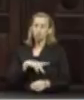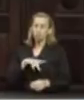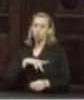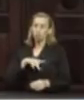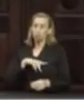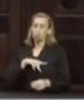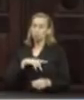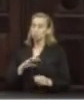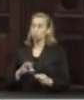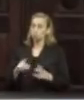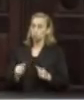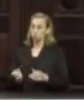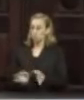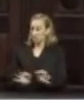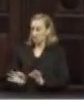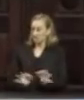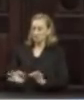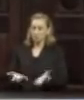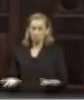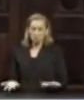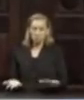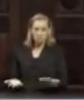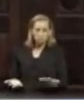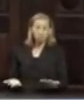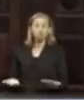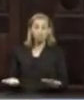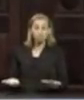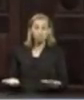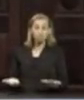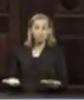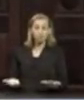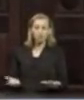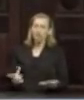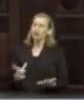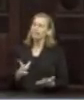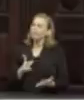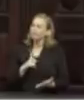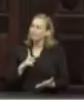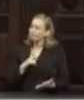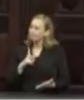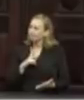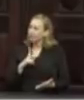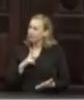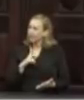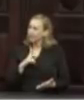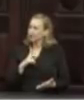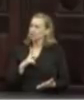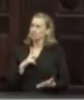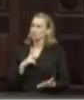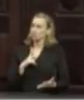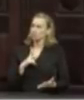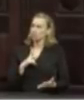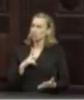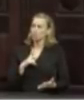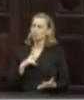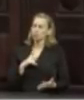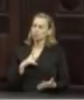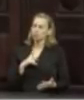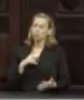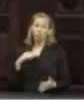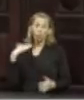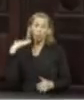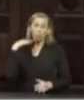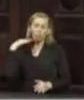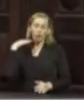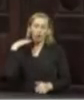meses, eles querem modernizar, né? Existe um fundo específico para isso, que o dinheiro nunca foi usado. O